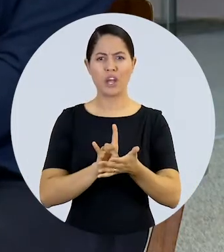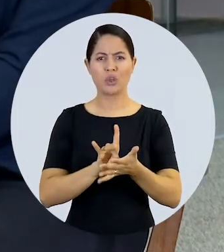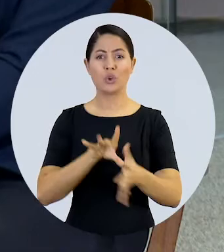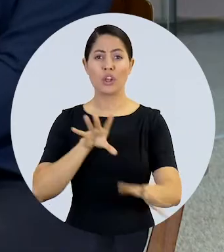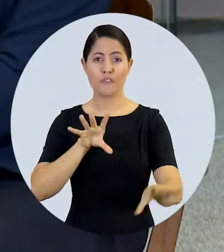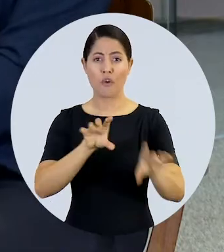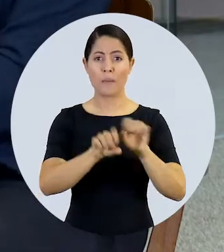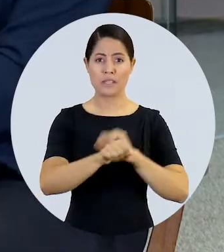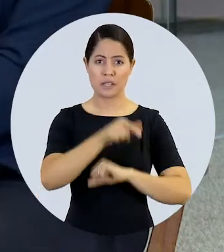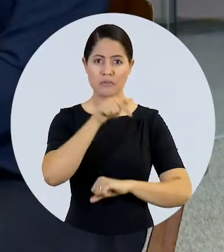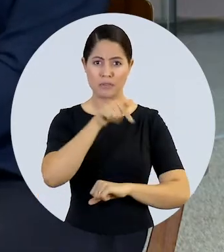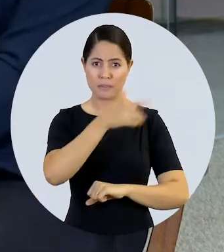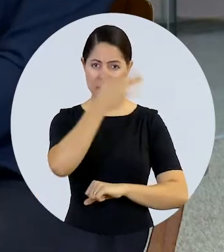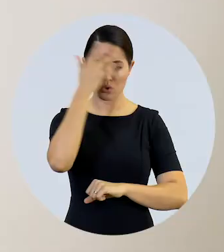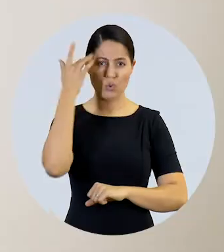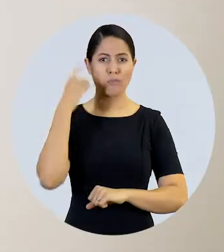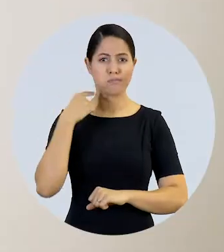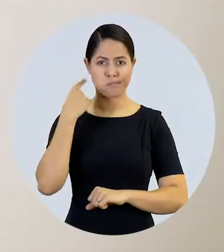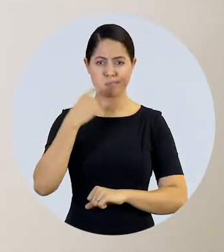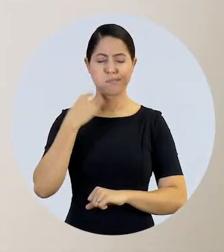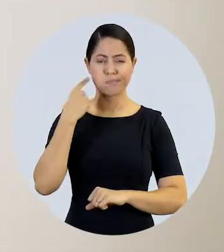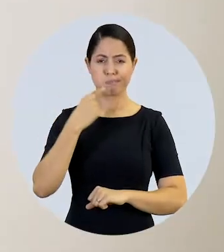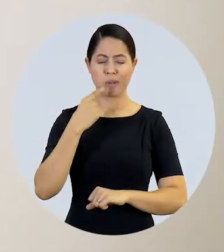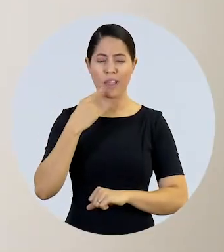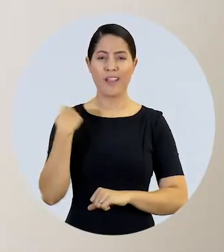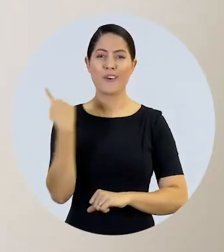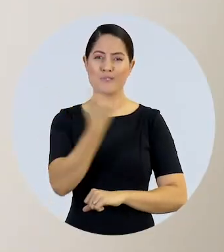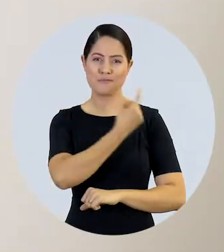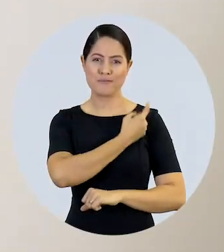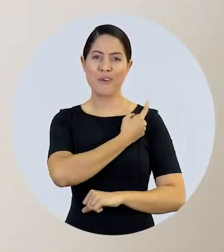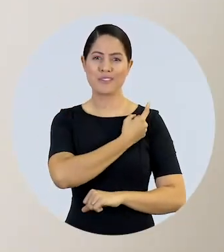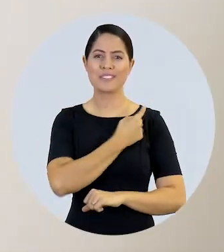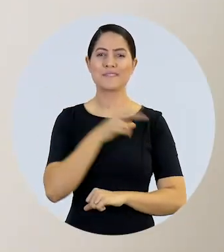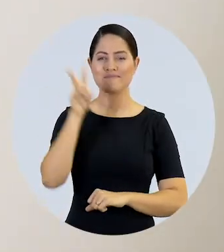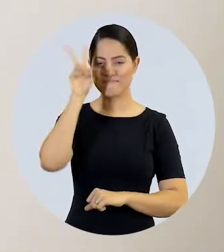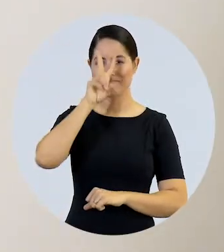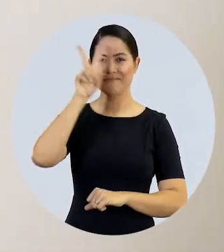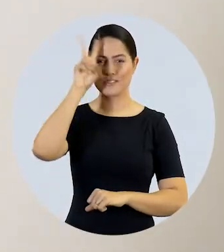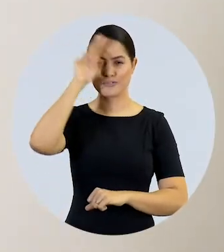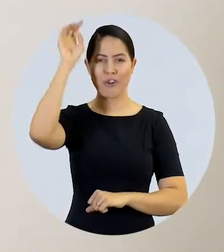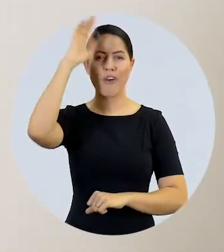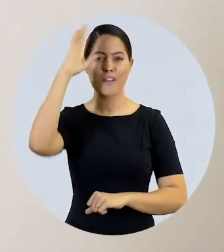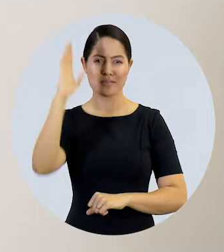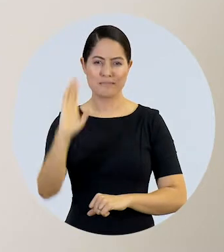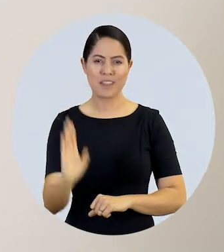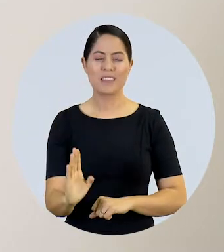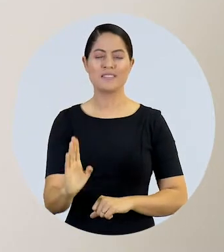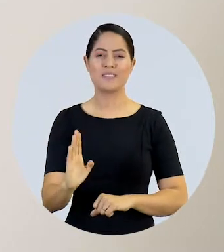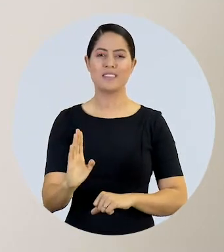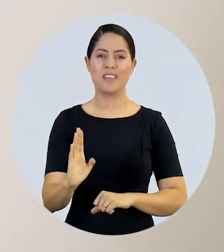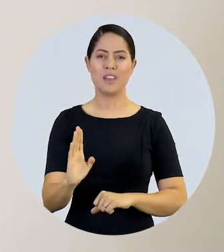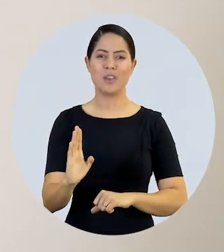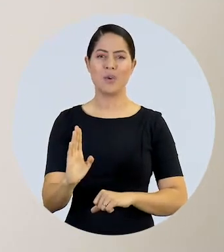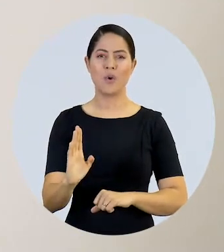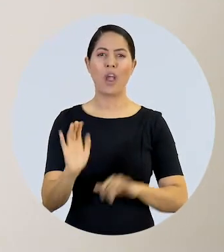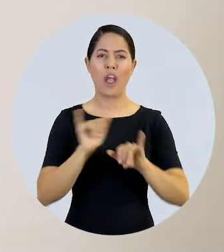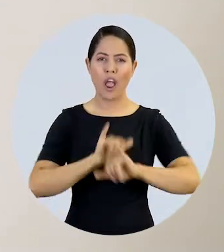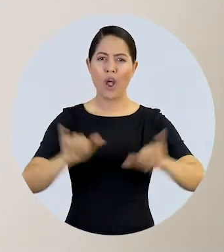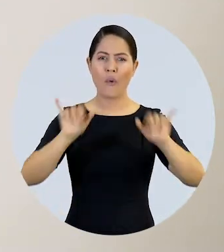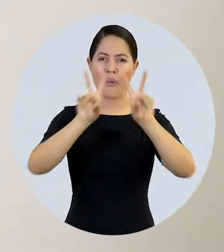formação do advogado a nossa história, contar a história do Brasil,